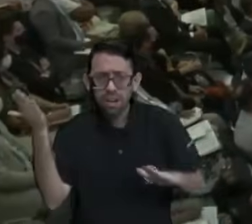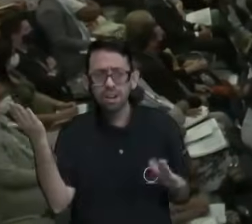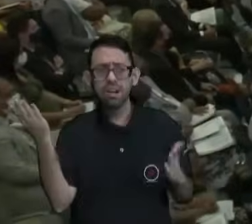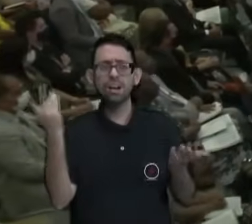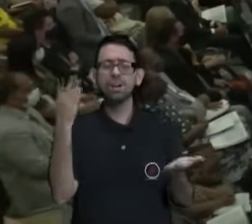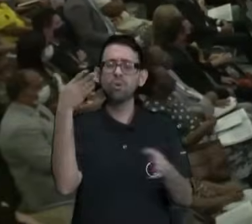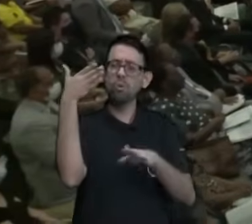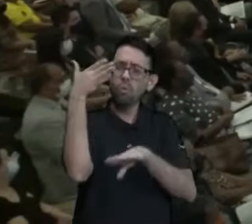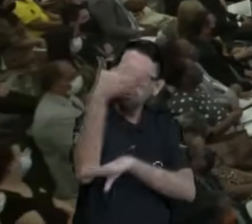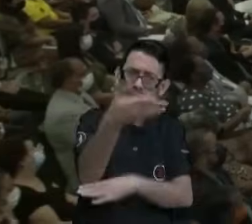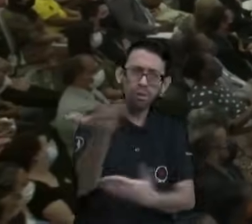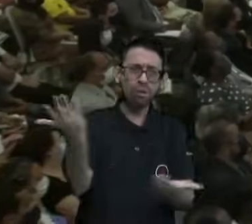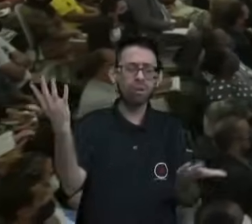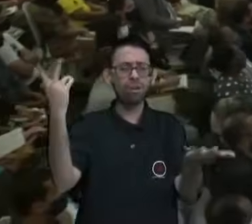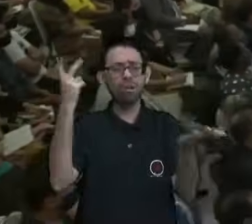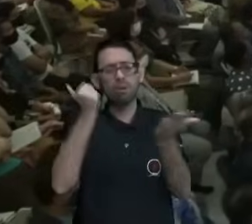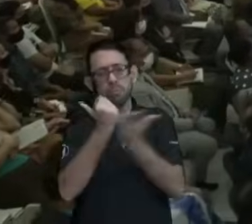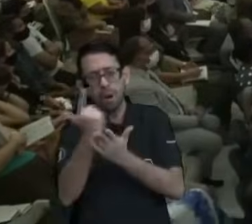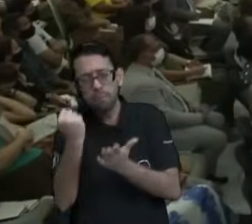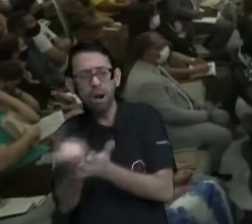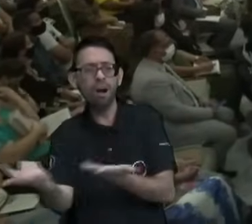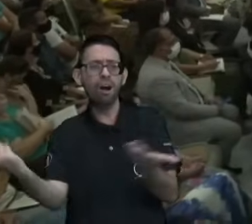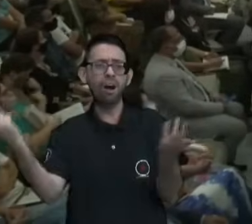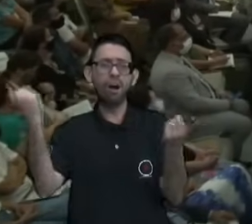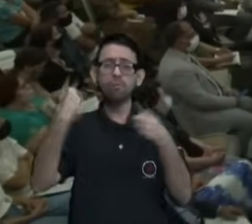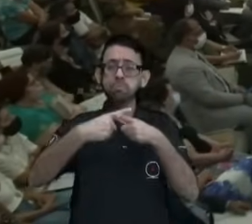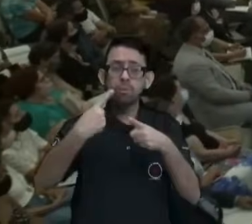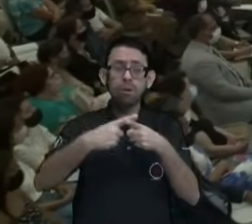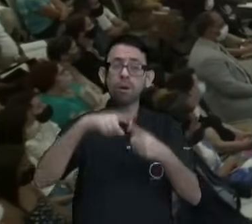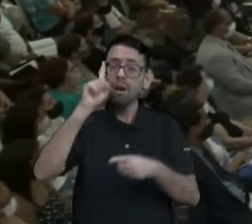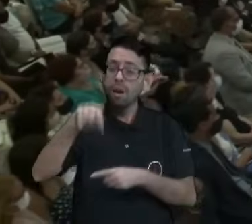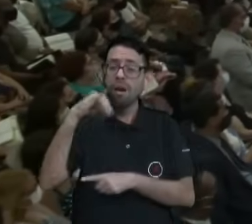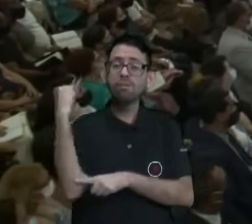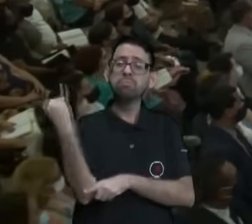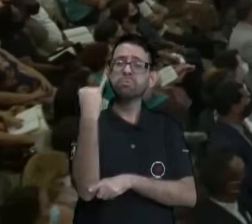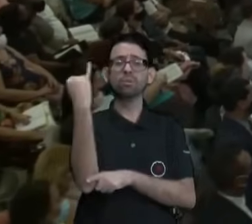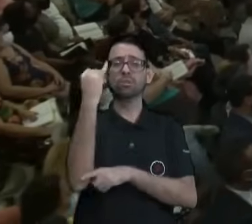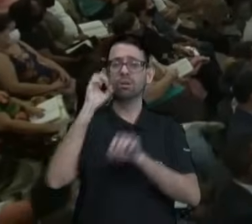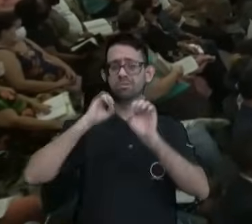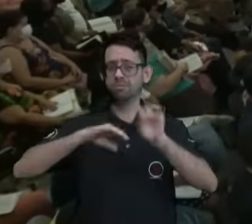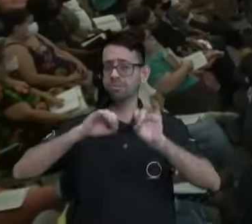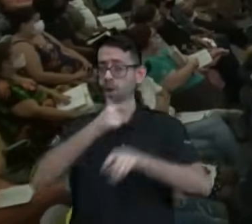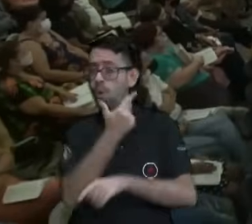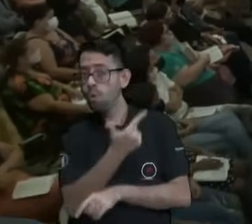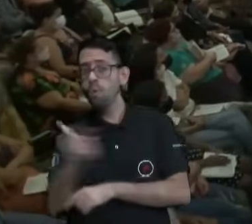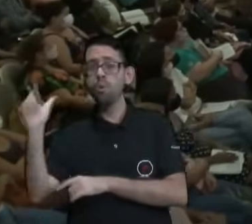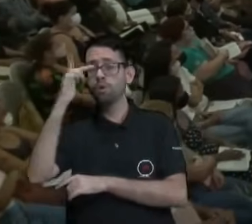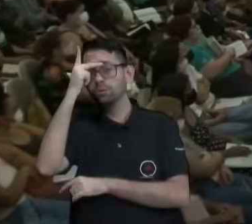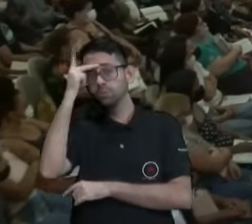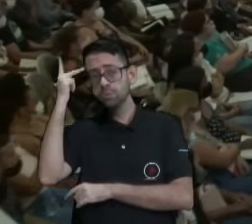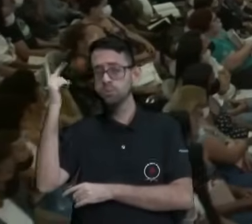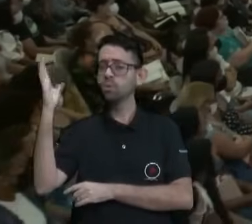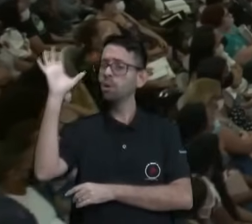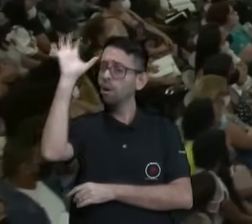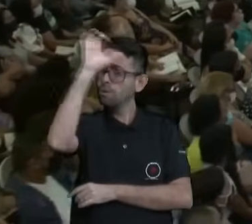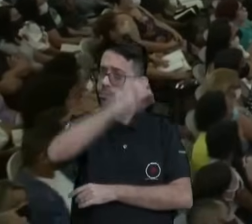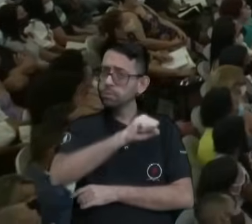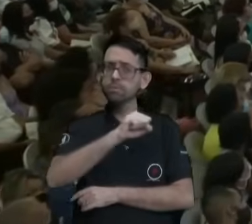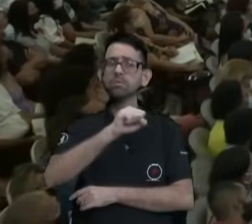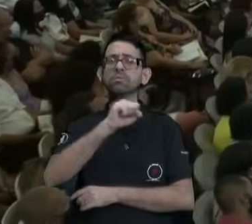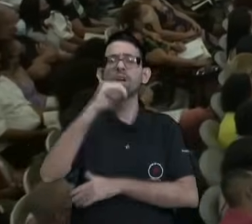para poder deixar legado aprendizado fazer outros crescerem nós investimos